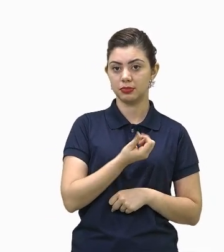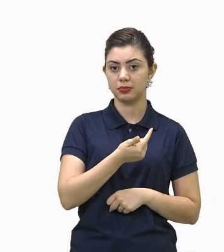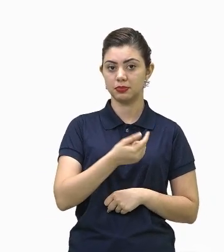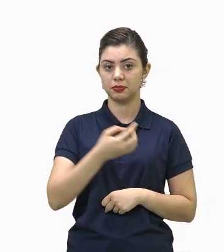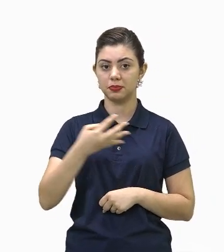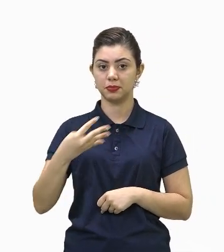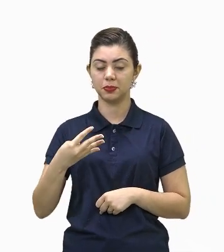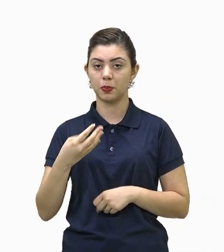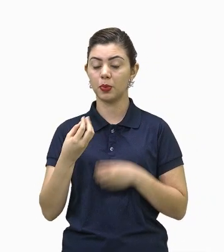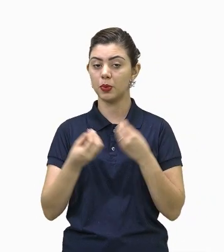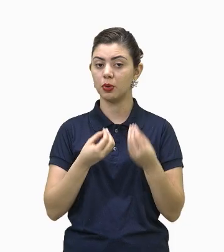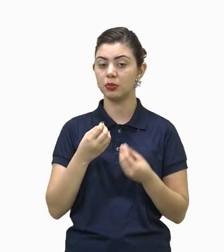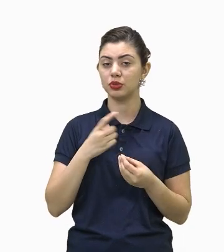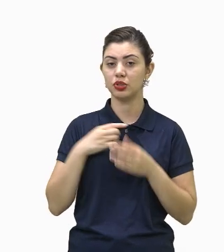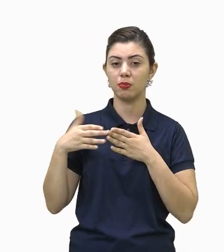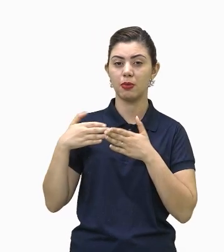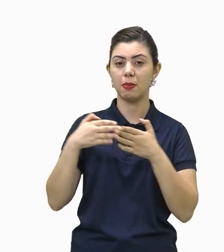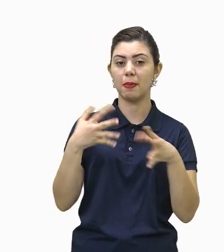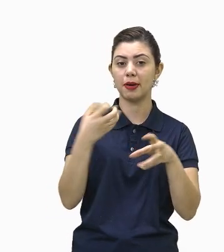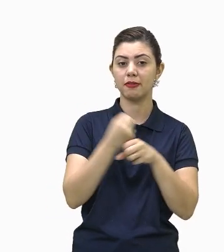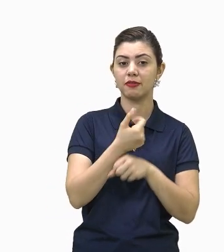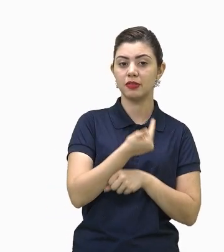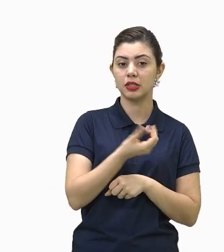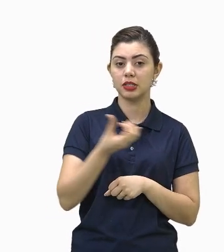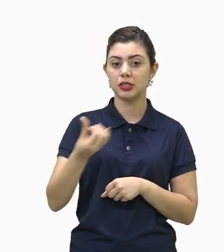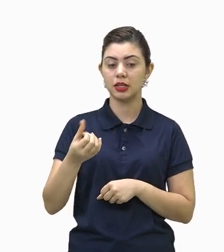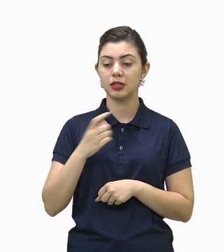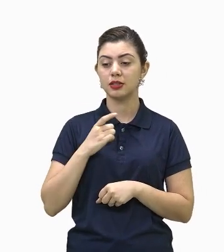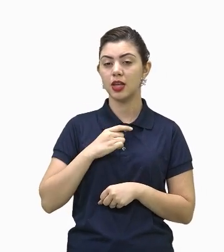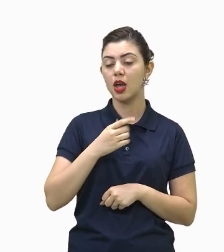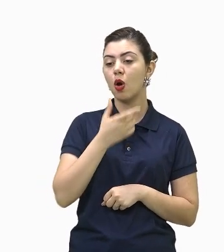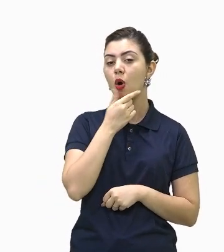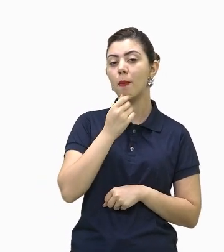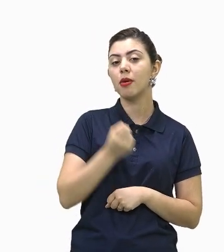com 26 navios, 3.300 homens,